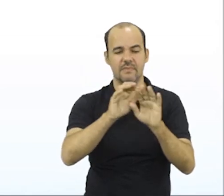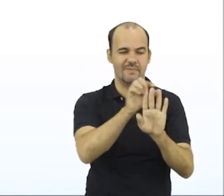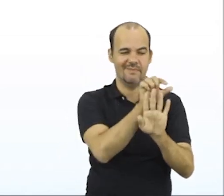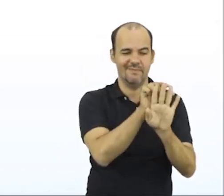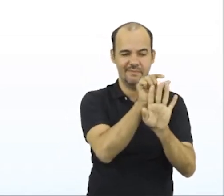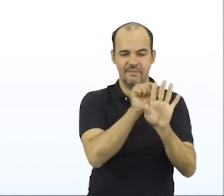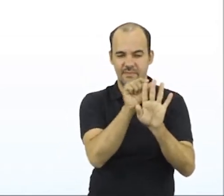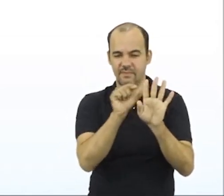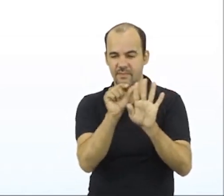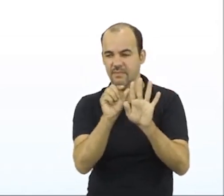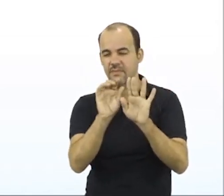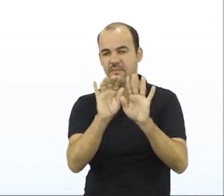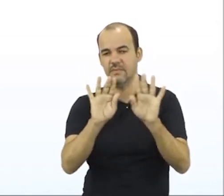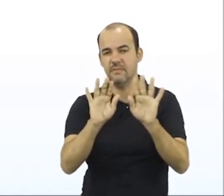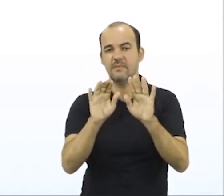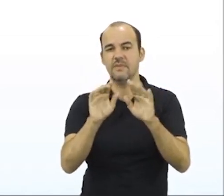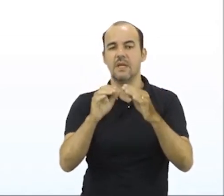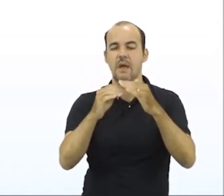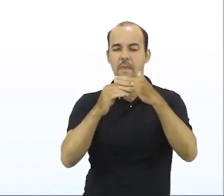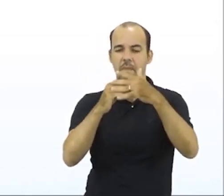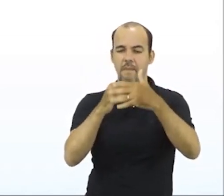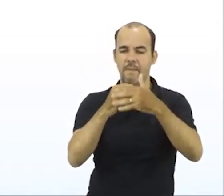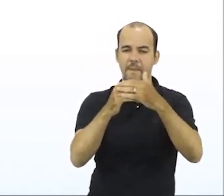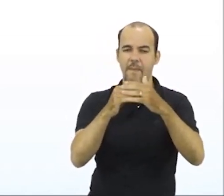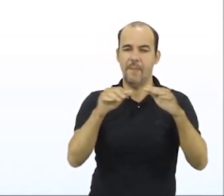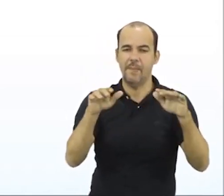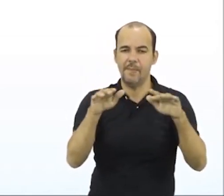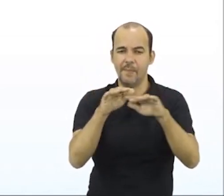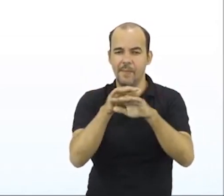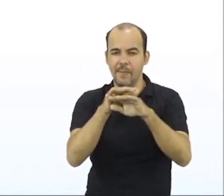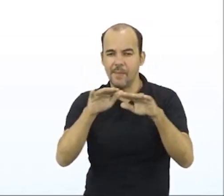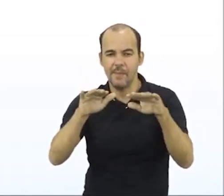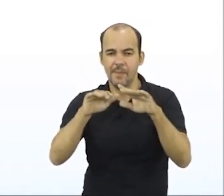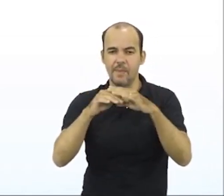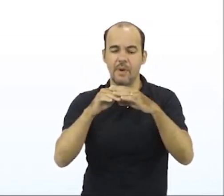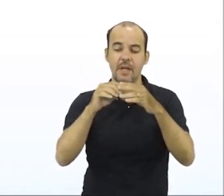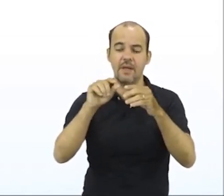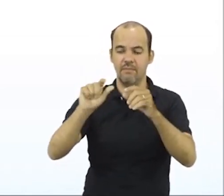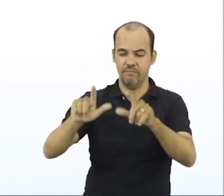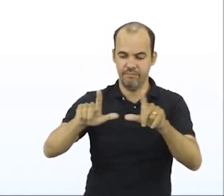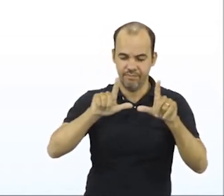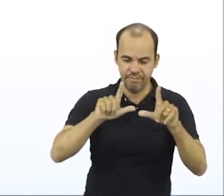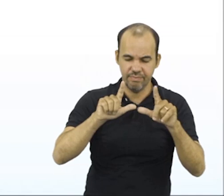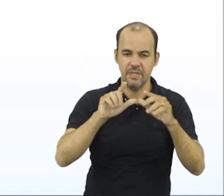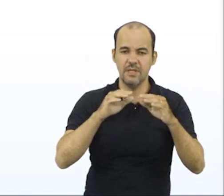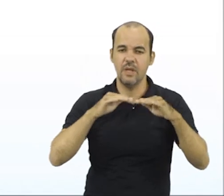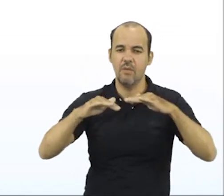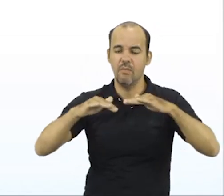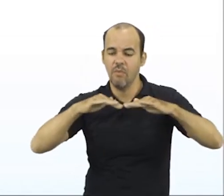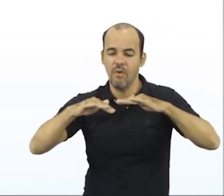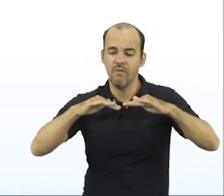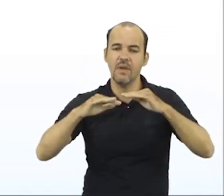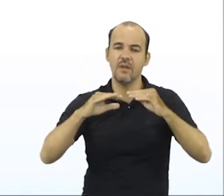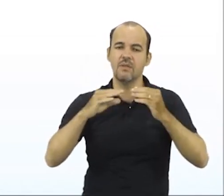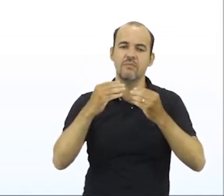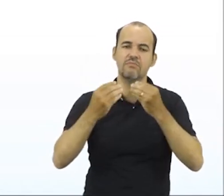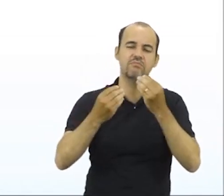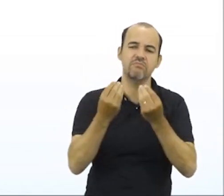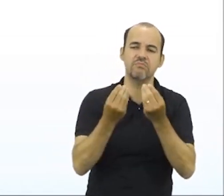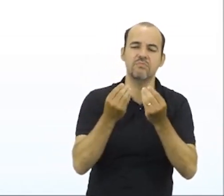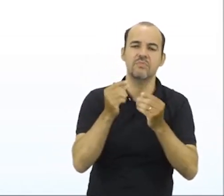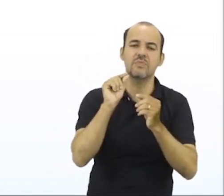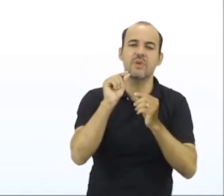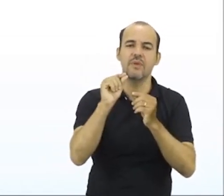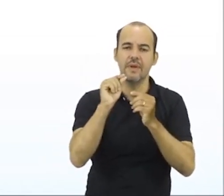Ó, eu vou ter os transportes da membrana. Aí você pode dizer assim, tá, Andrei, o que é que são